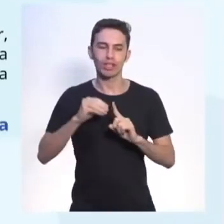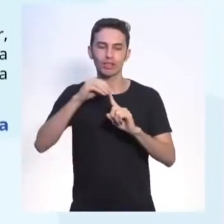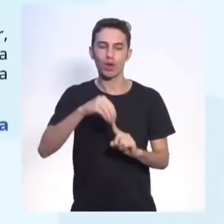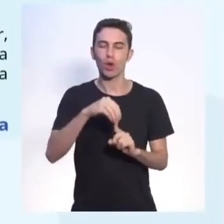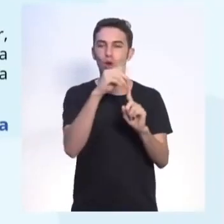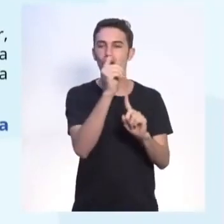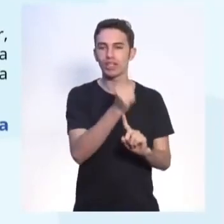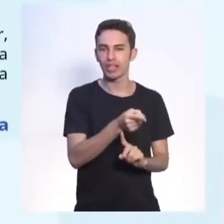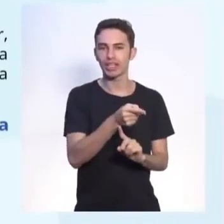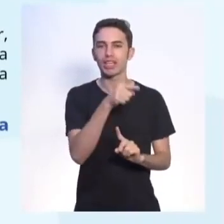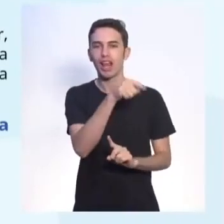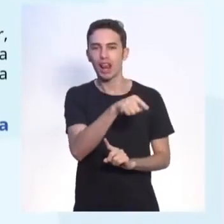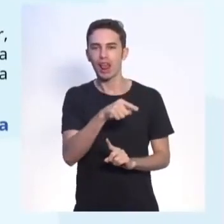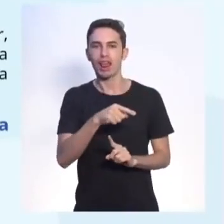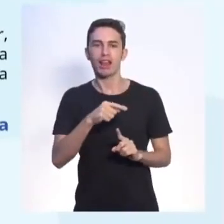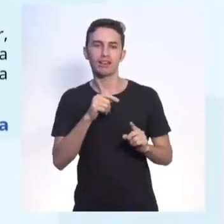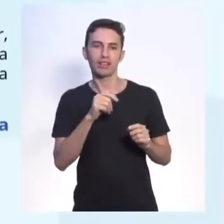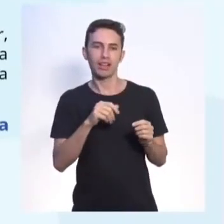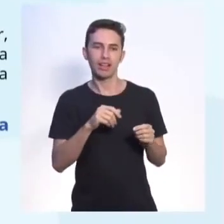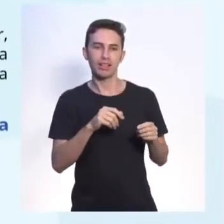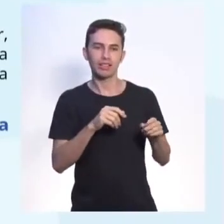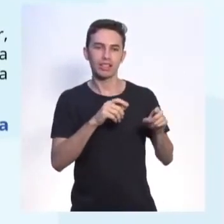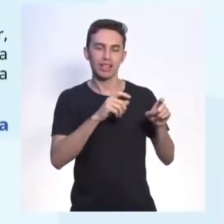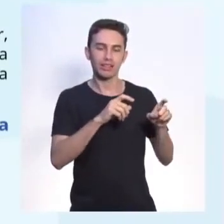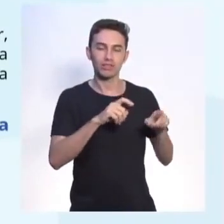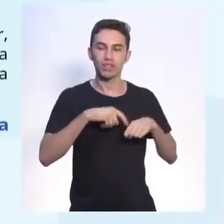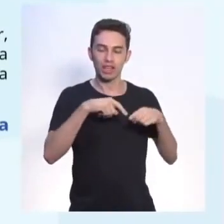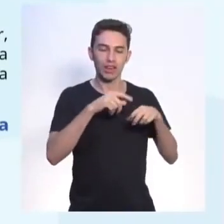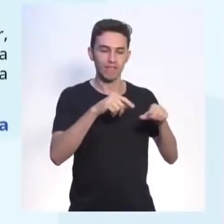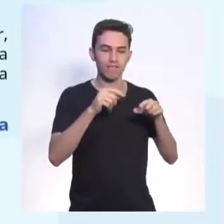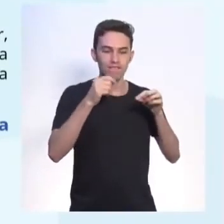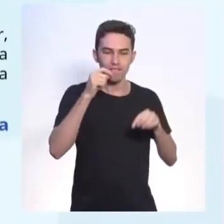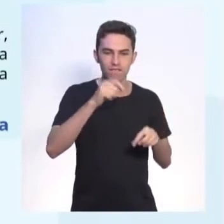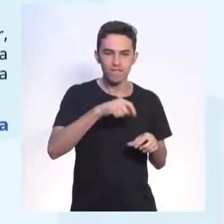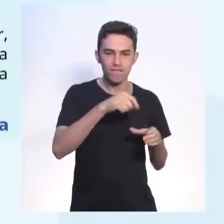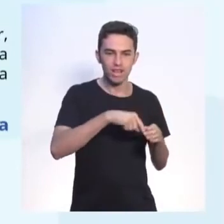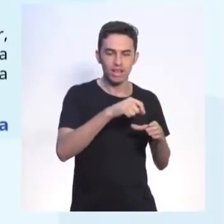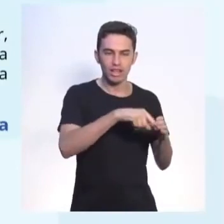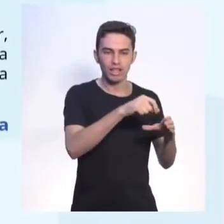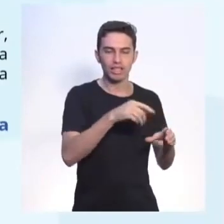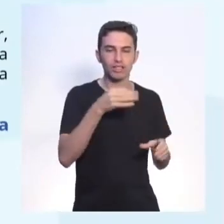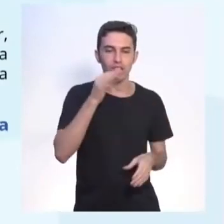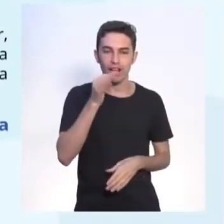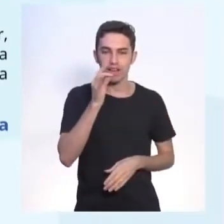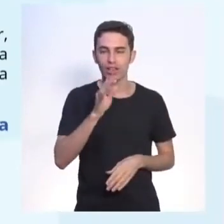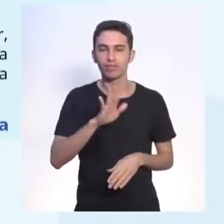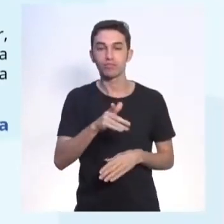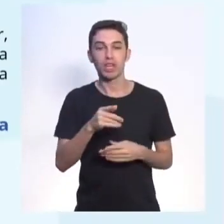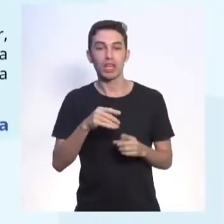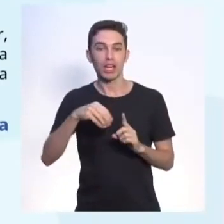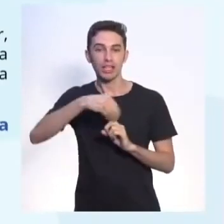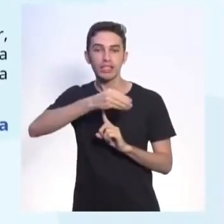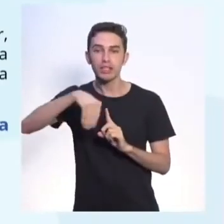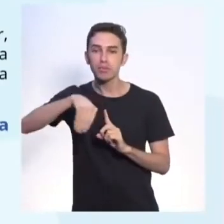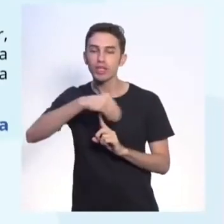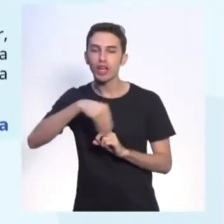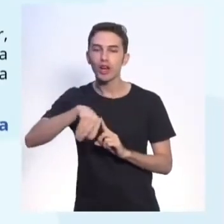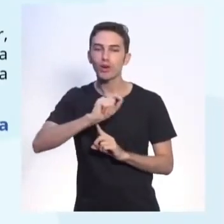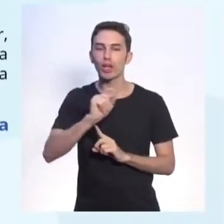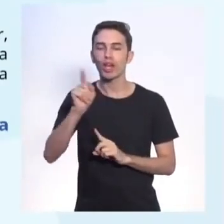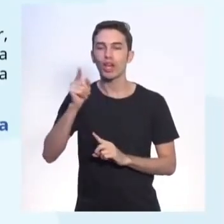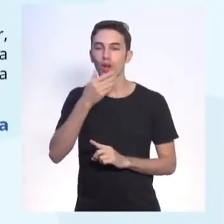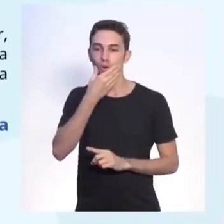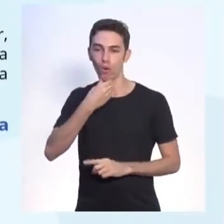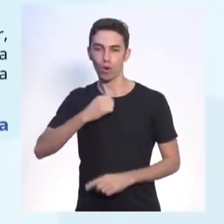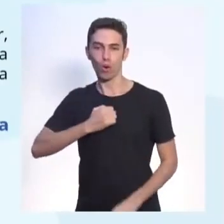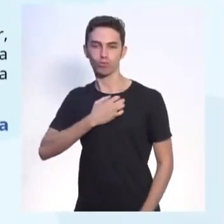oligarquias cafeeiras no poder, intermediadas, nada mais, nada menos, pelos coronéis,